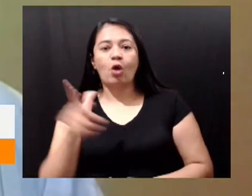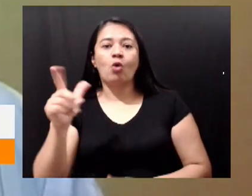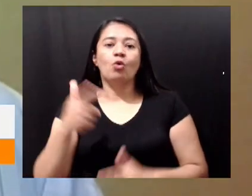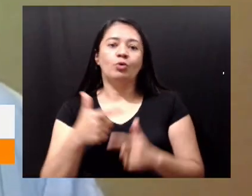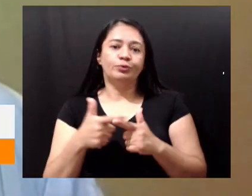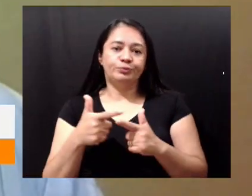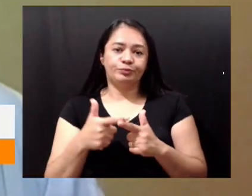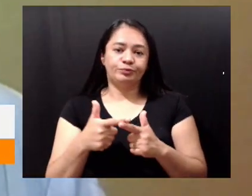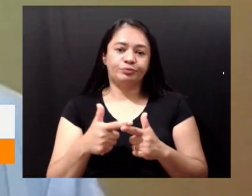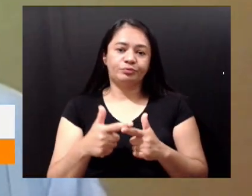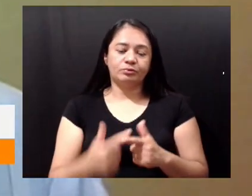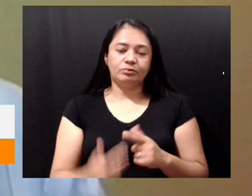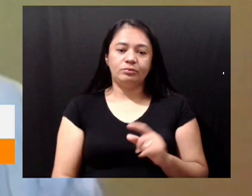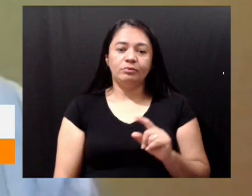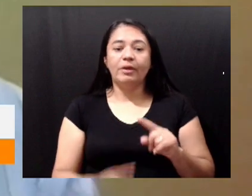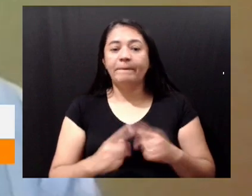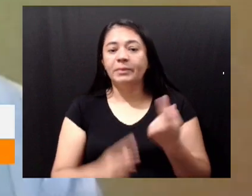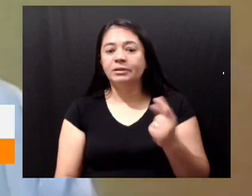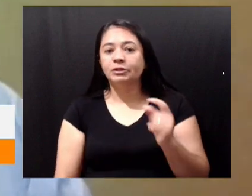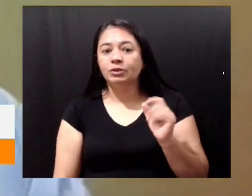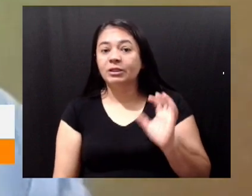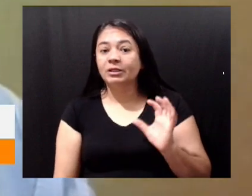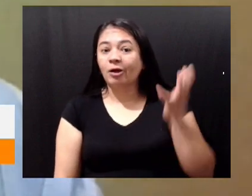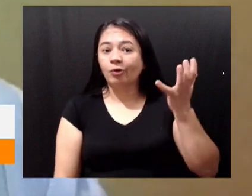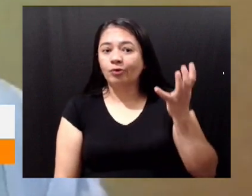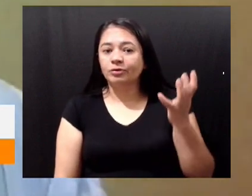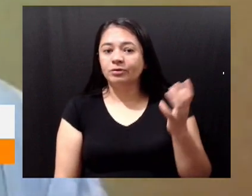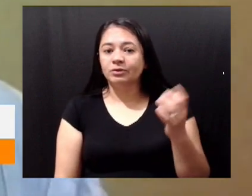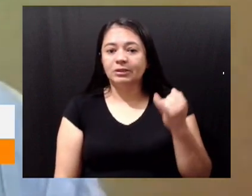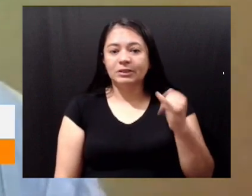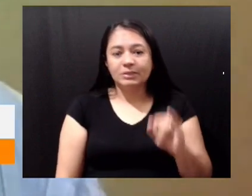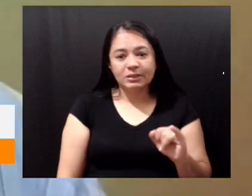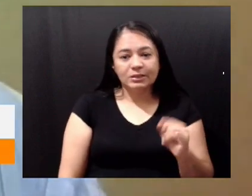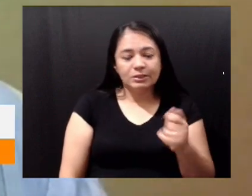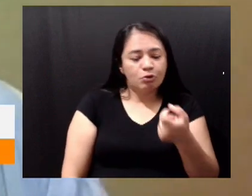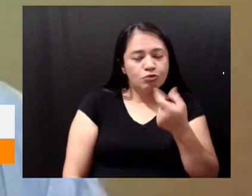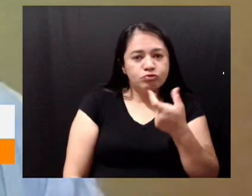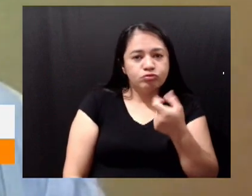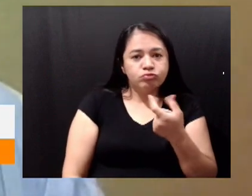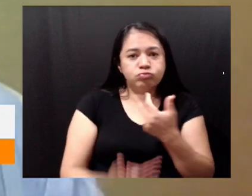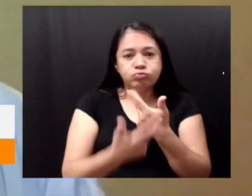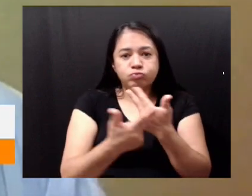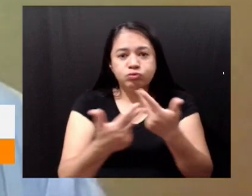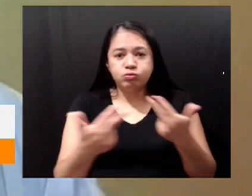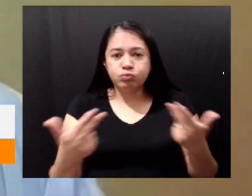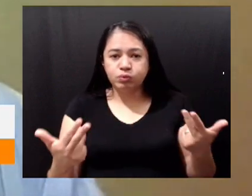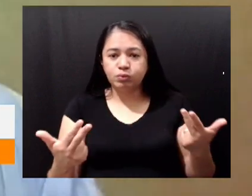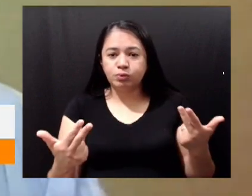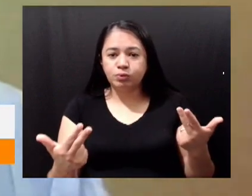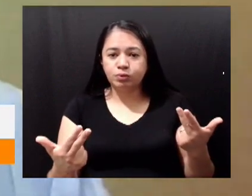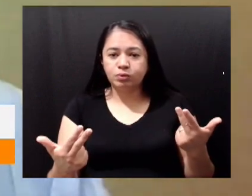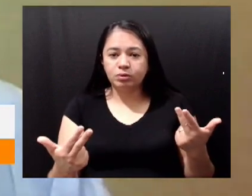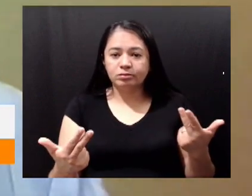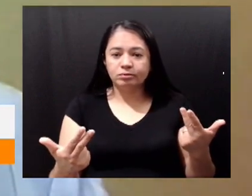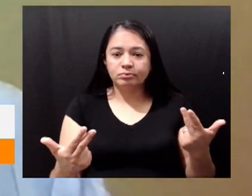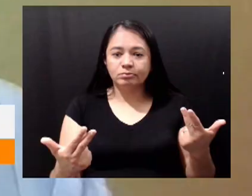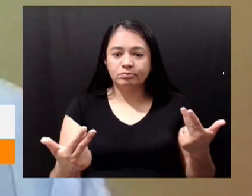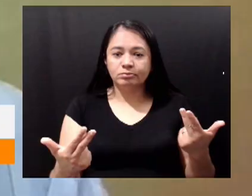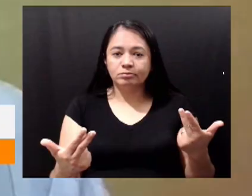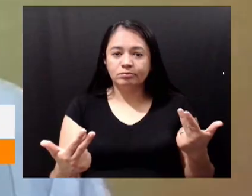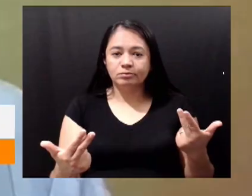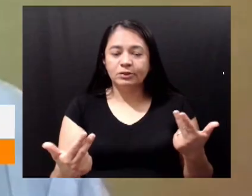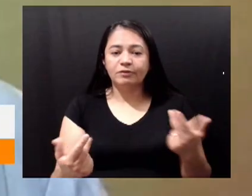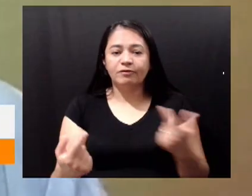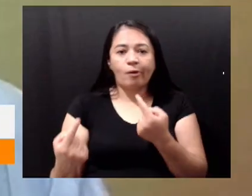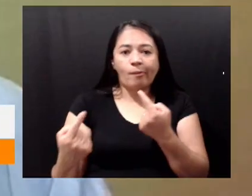que acontece? Quando há vários antibióticos, vários antimicrobianos, que eles não vão atacar somente